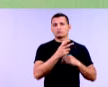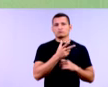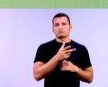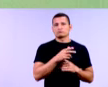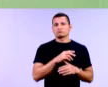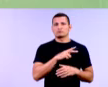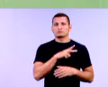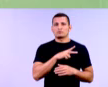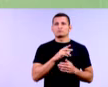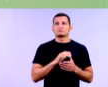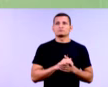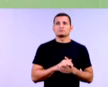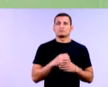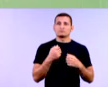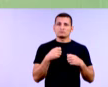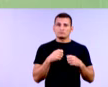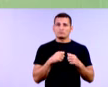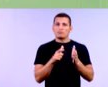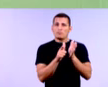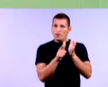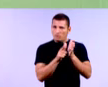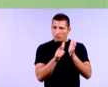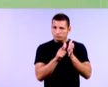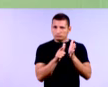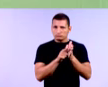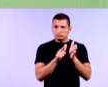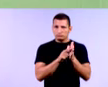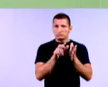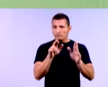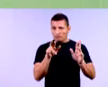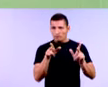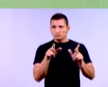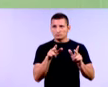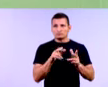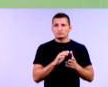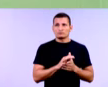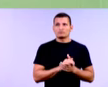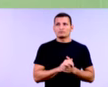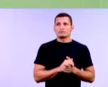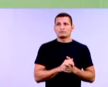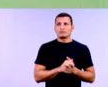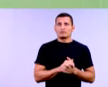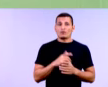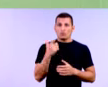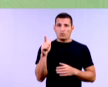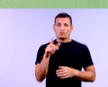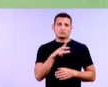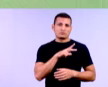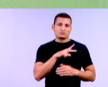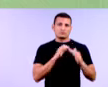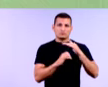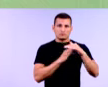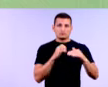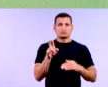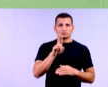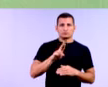papel timbrado. As instituições ou empresas particulares utilizam a carta comercial